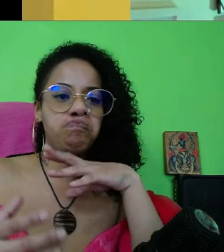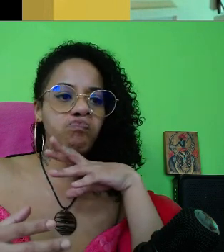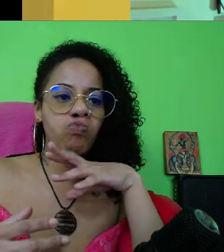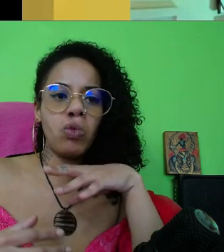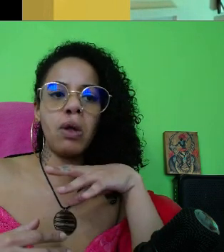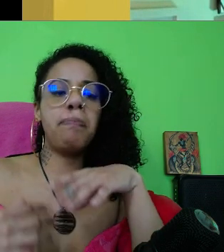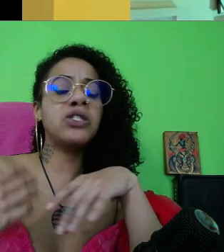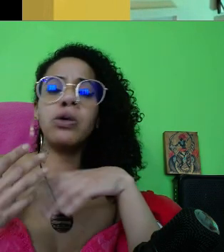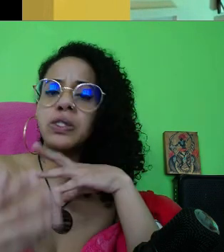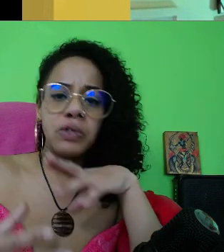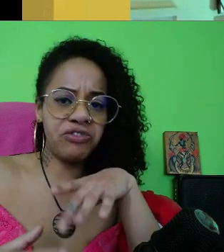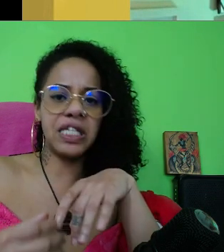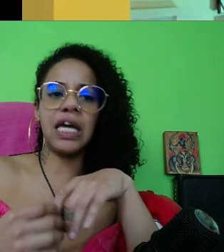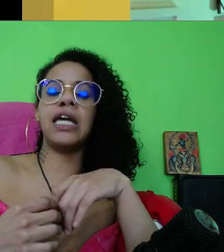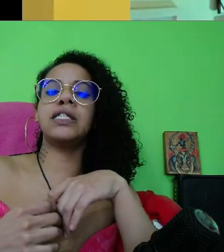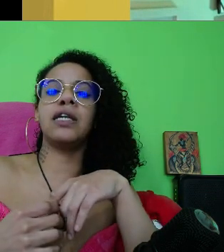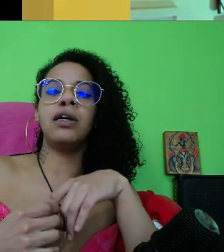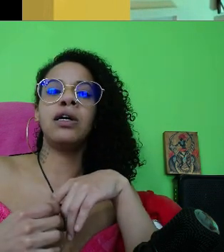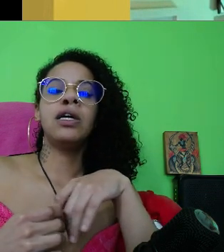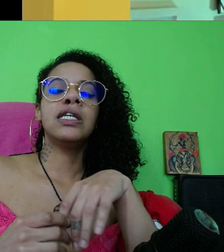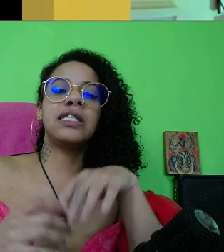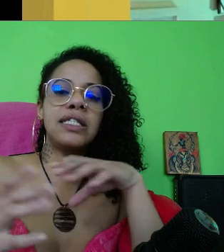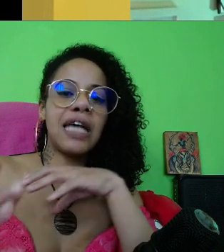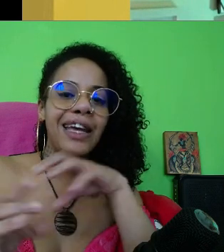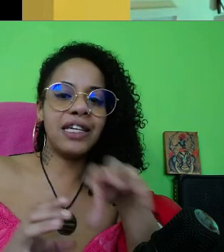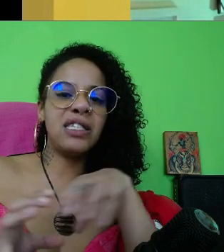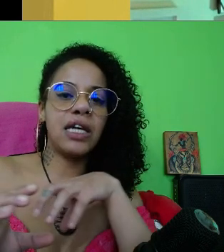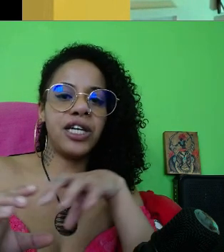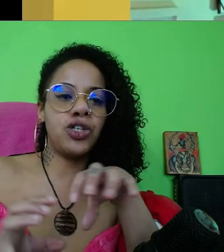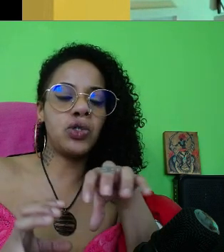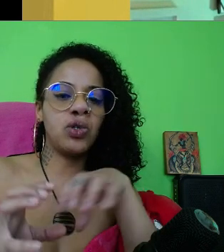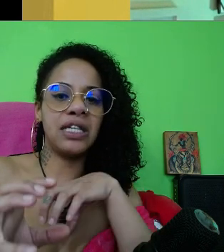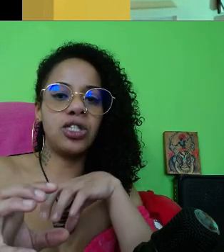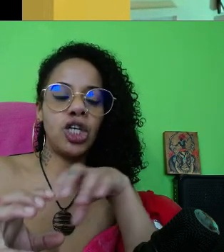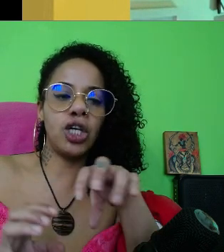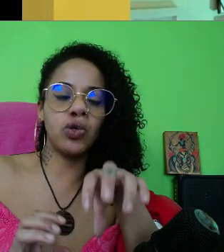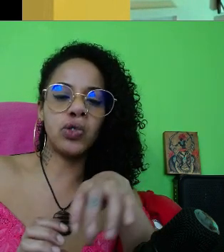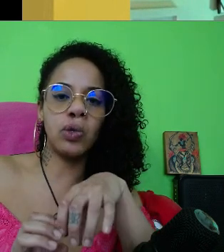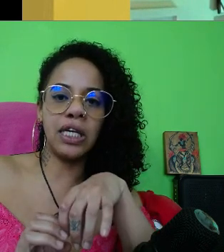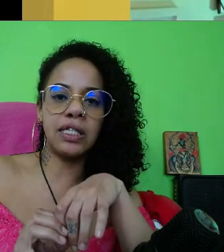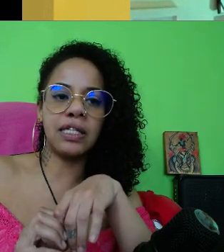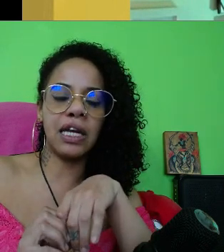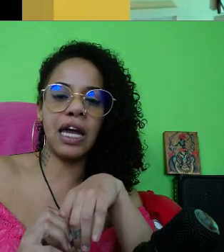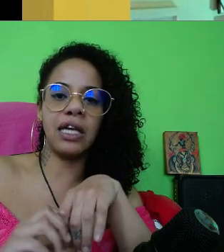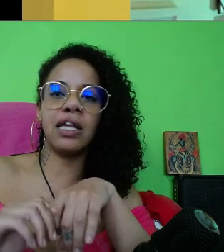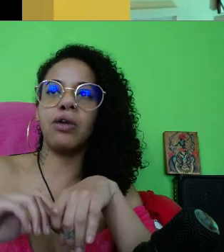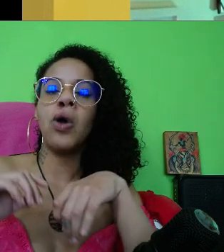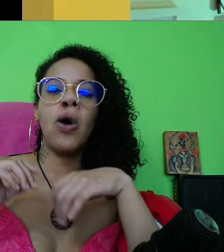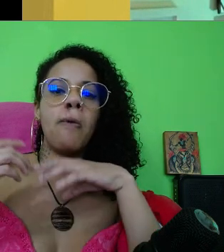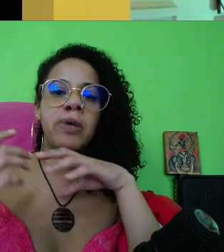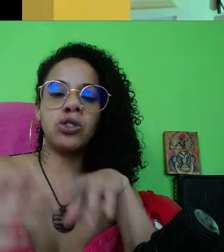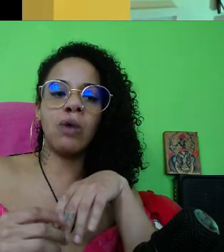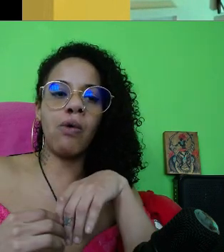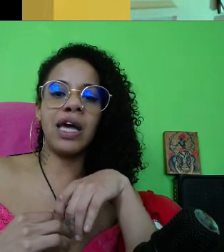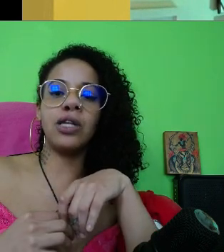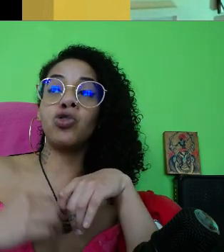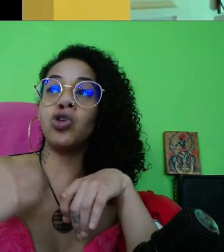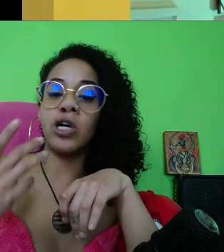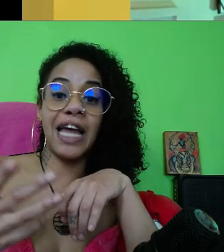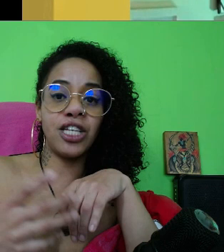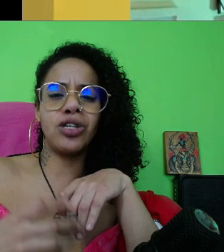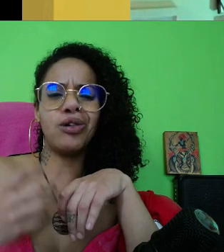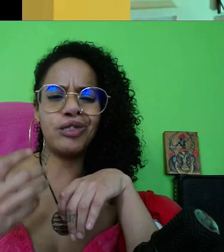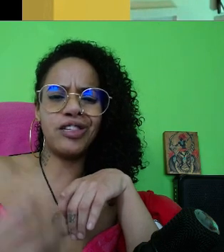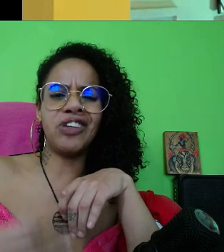quer pessoas com deficiência se sai desse eixo sudestino sulista né e tem o pessoal aí